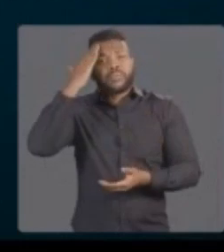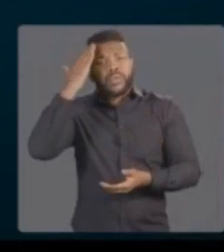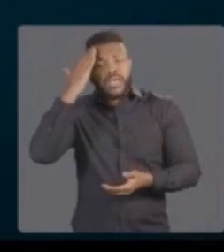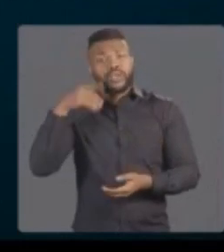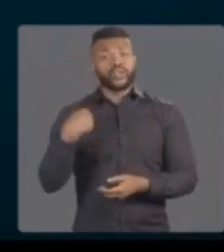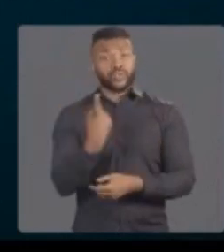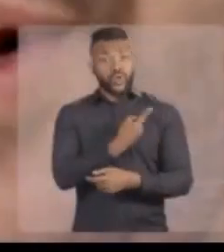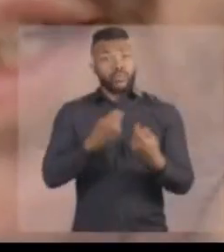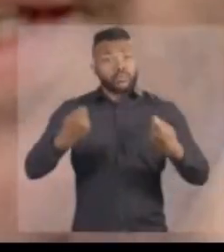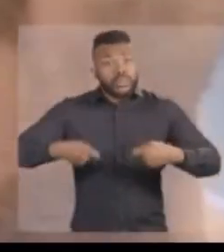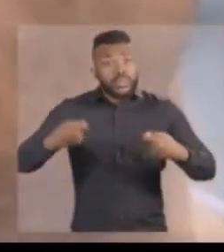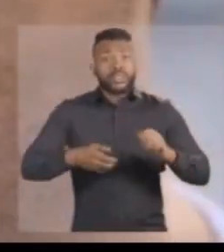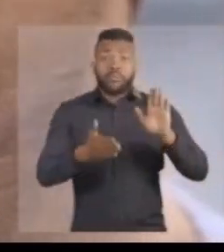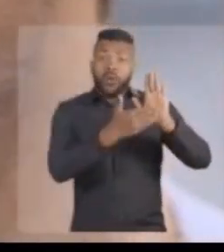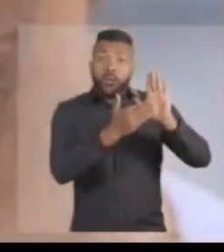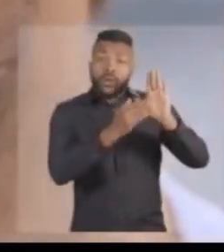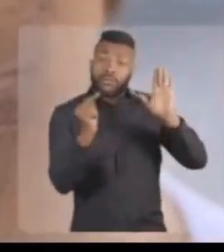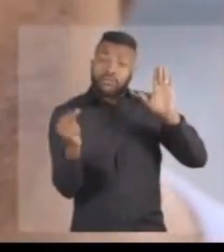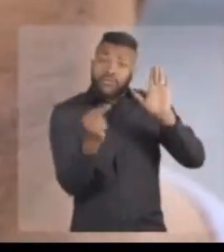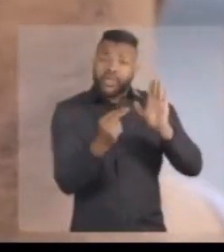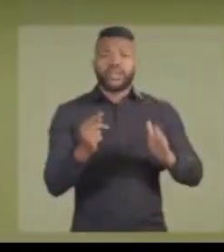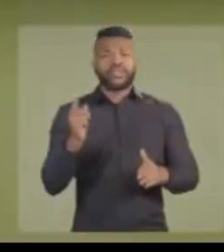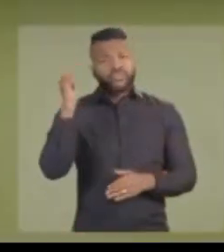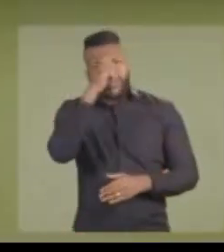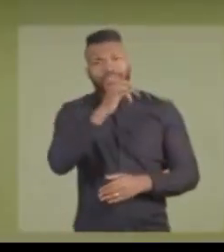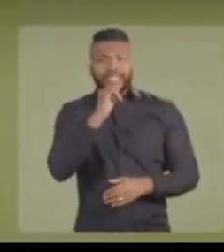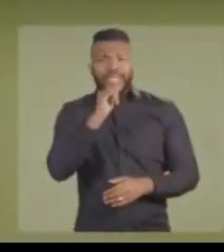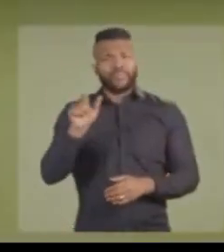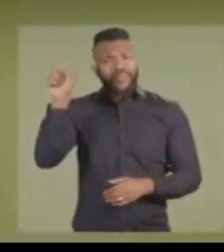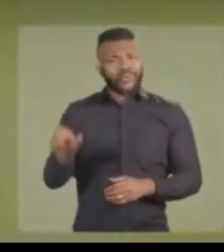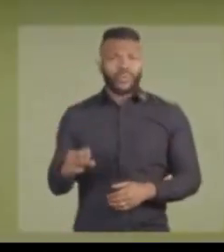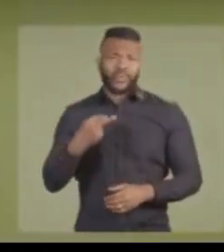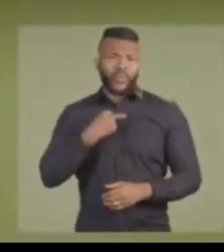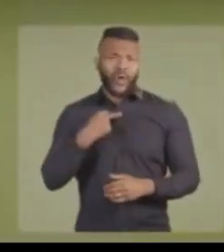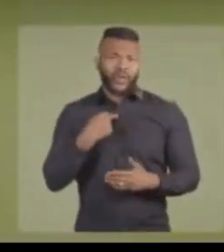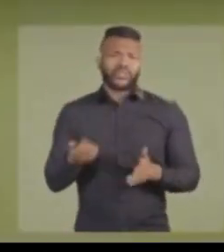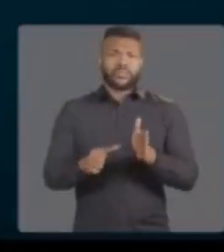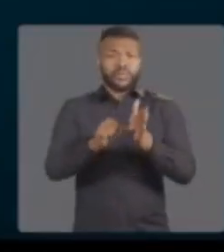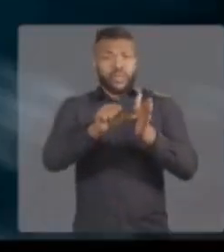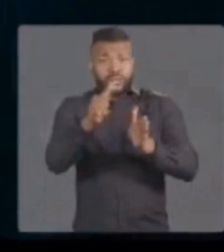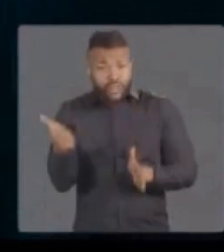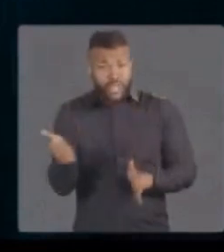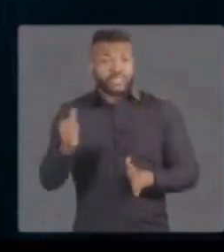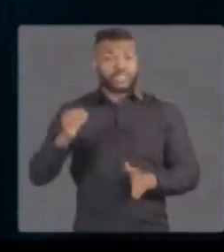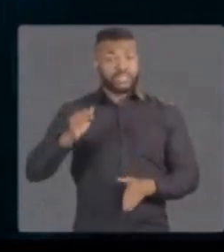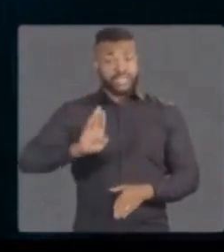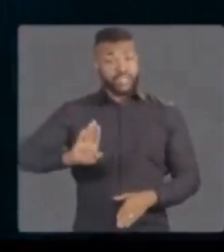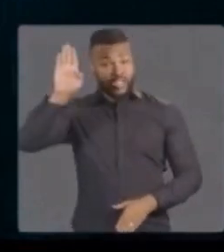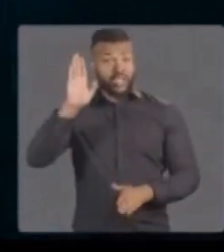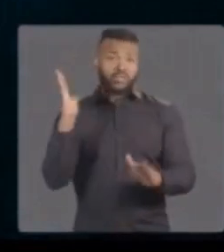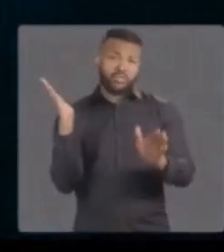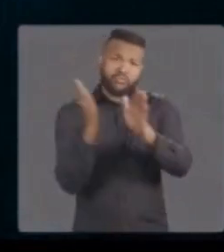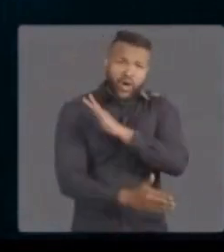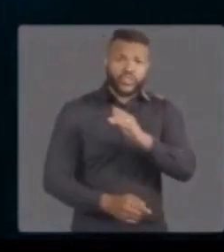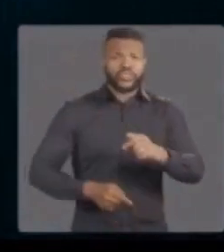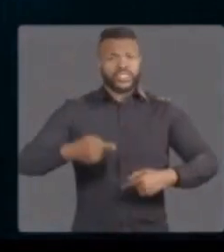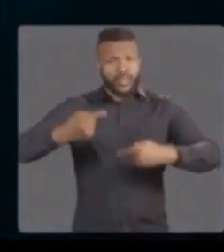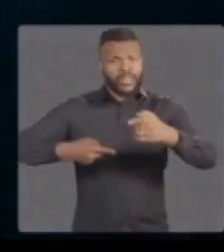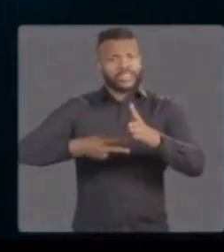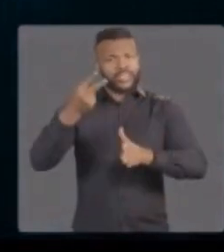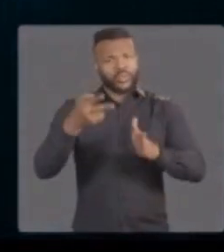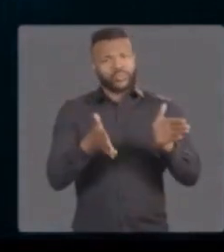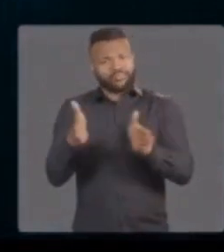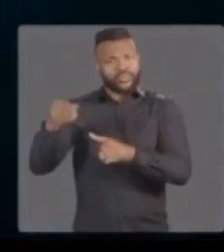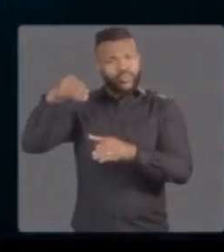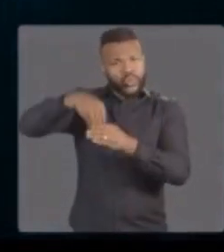quer saber. A gente precisa ouvir as propostas. Fica muito difícil achar que ele não pode mesmo. Pela primeira vez, um candidato foge do